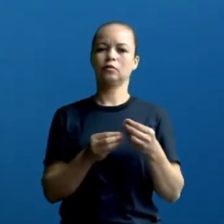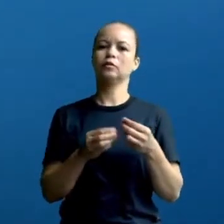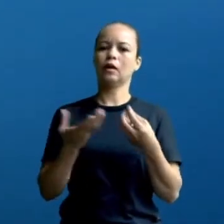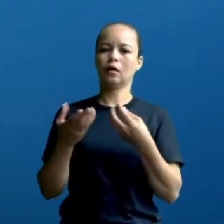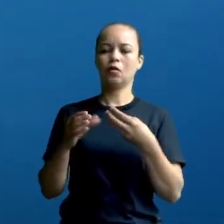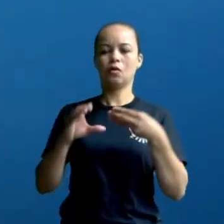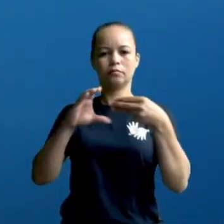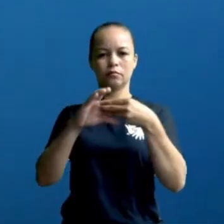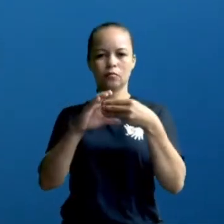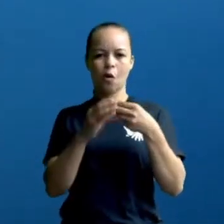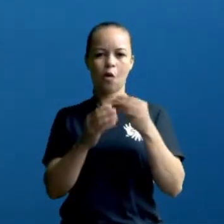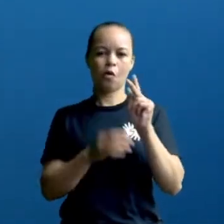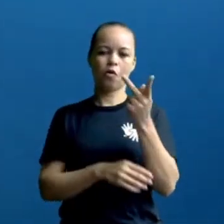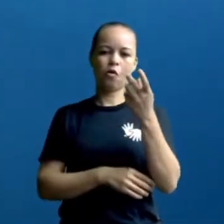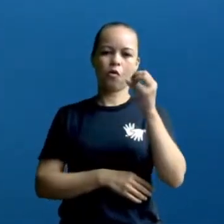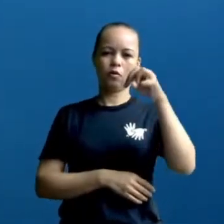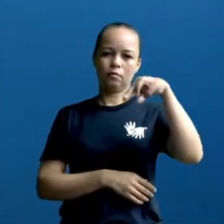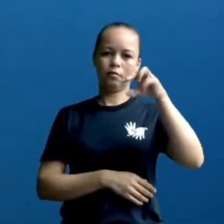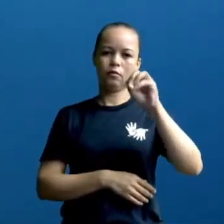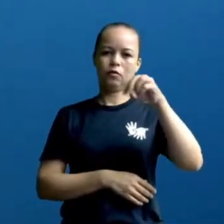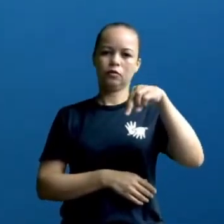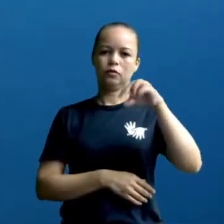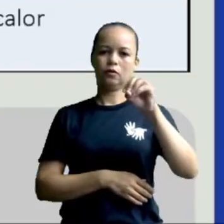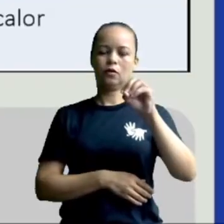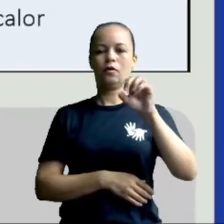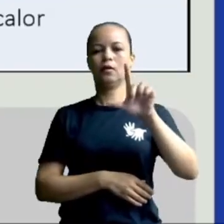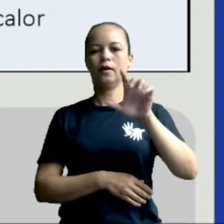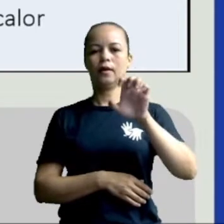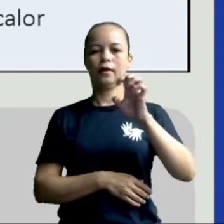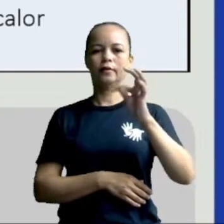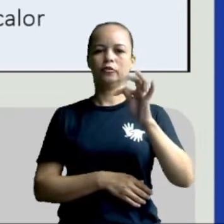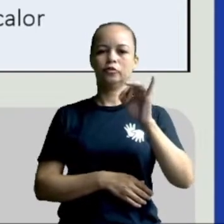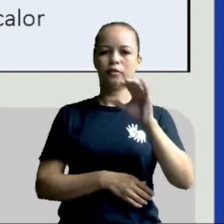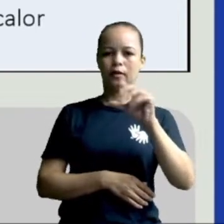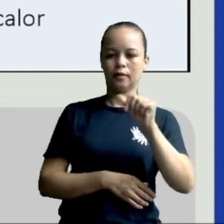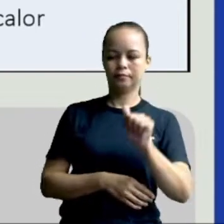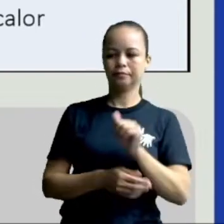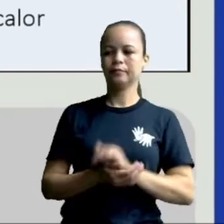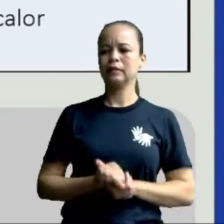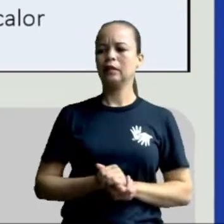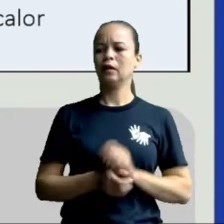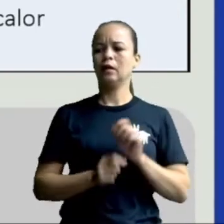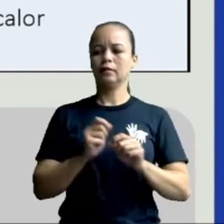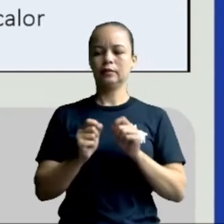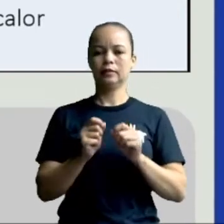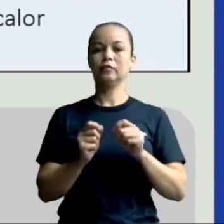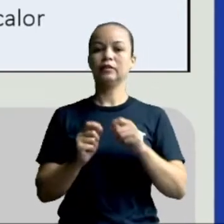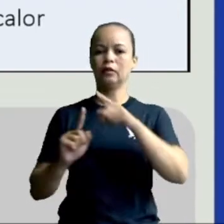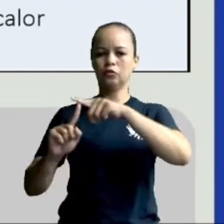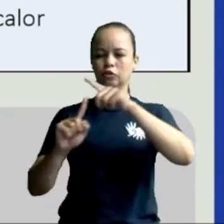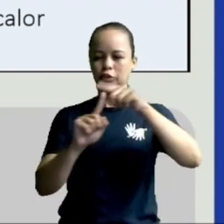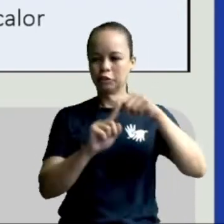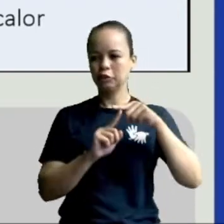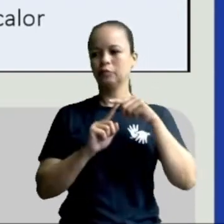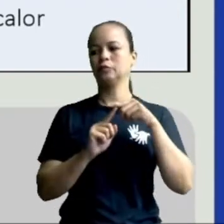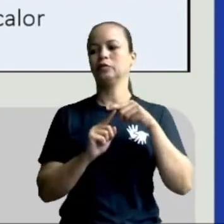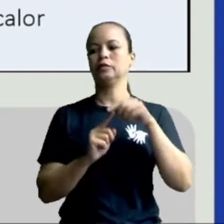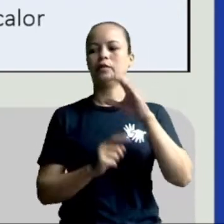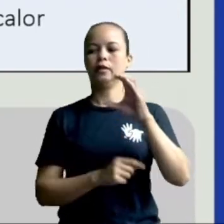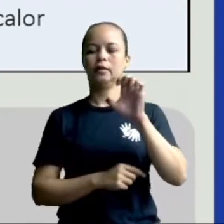organolépticas. Capite? Então tá aqui, ó. Tipos de receptores. A gente vai ter os chamados quimorreceptores, os